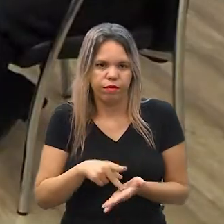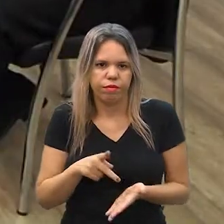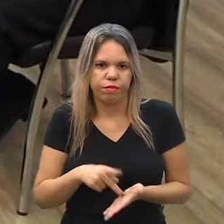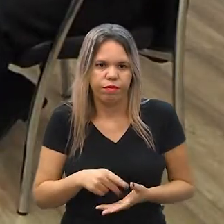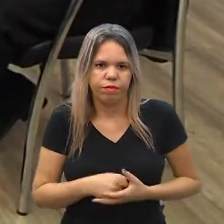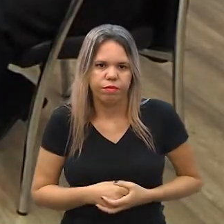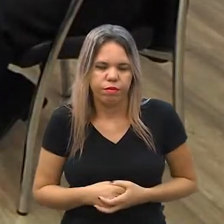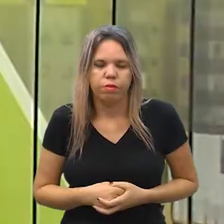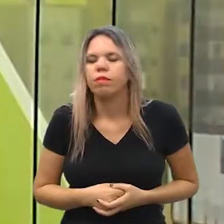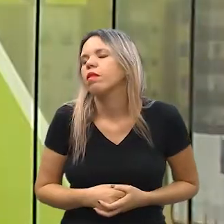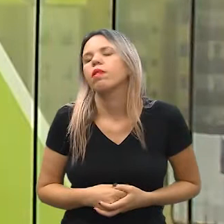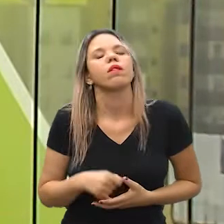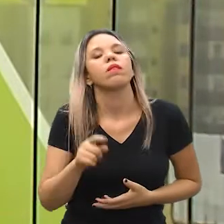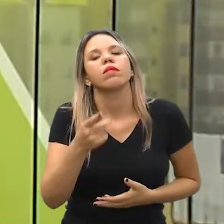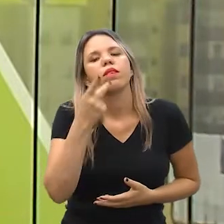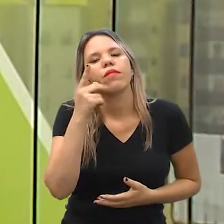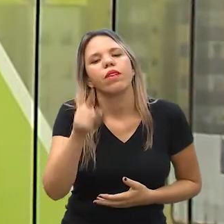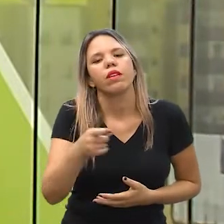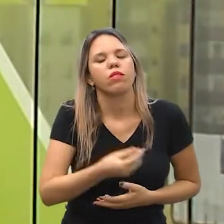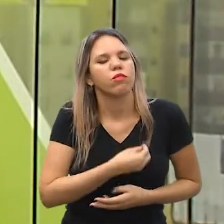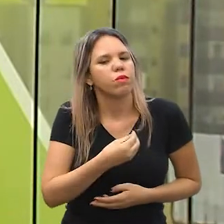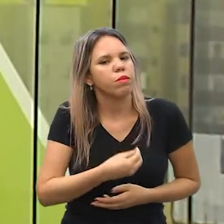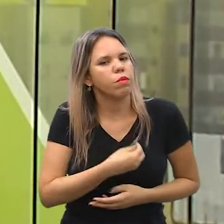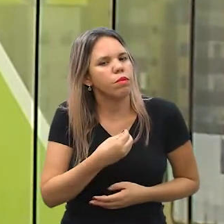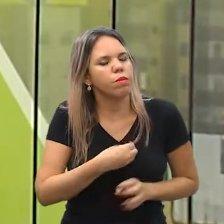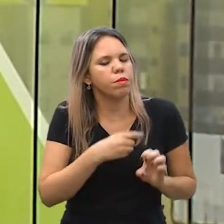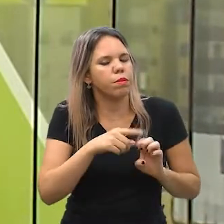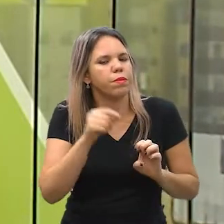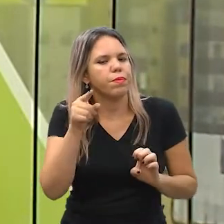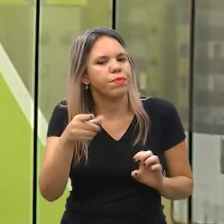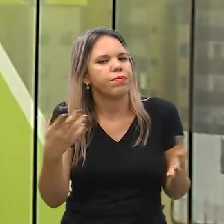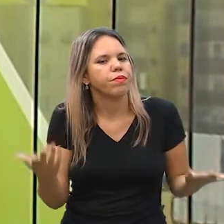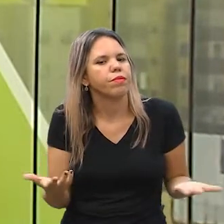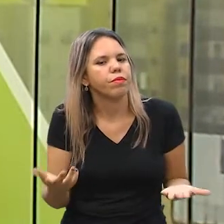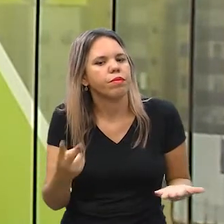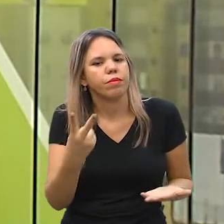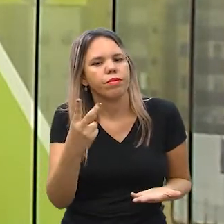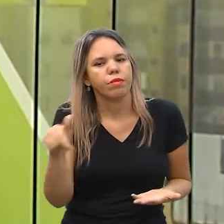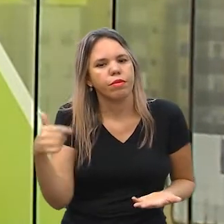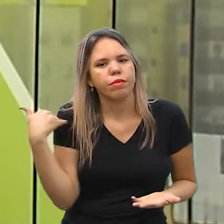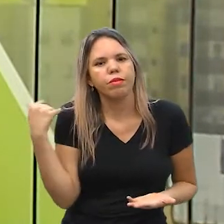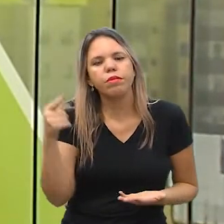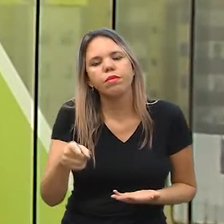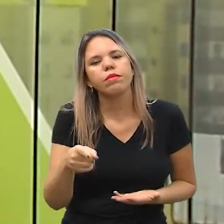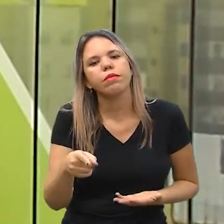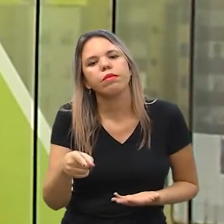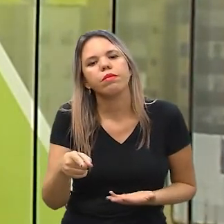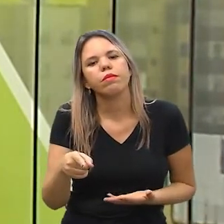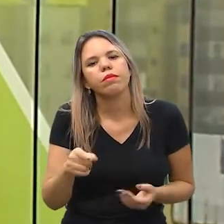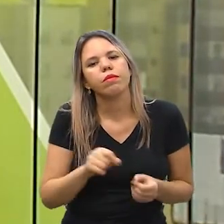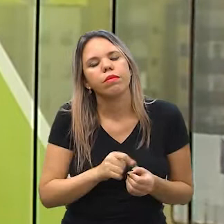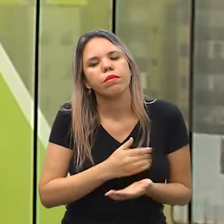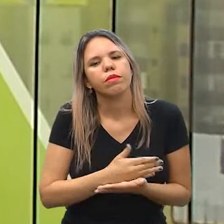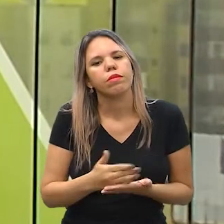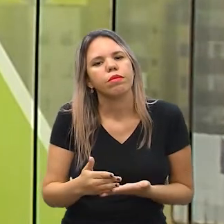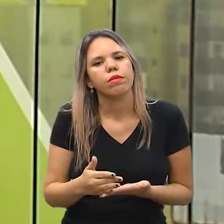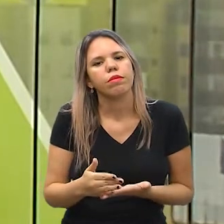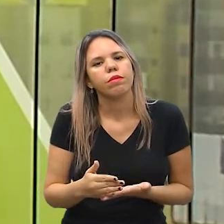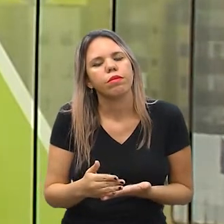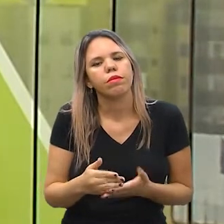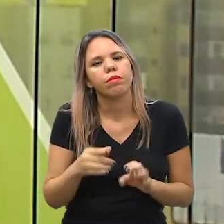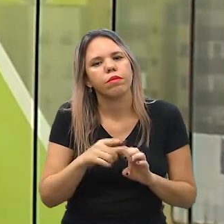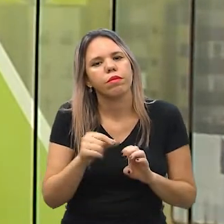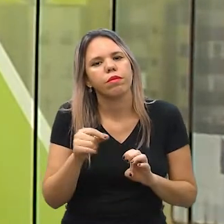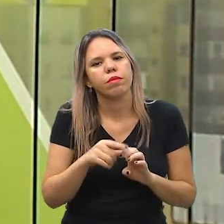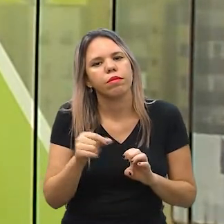muito bacana. Ô Carmo, você estava falando da sua vida, do empreendedorismo. Aos 27 anos de idade é que você